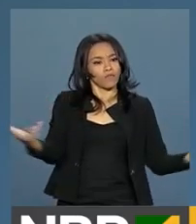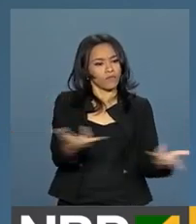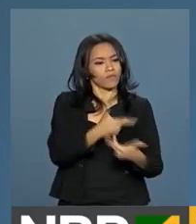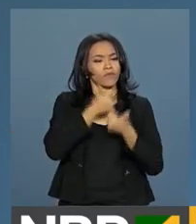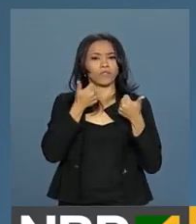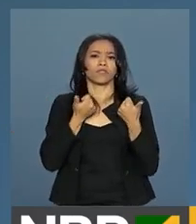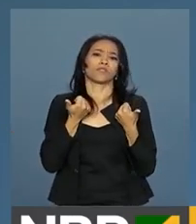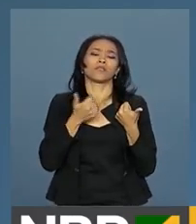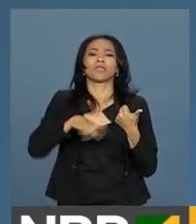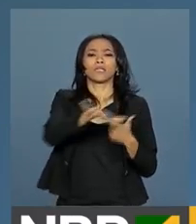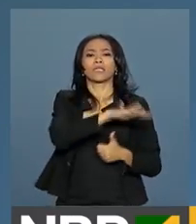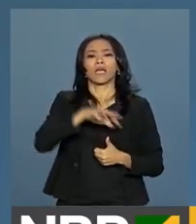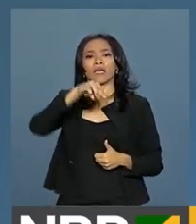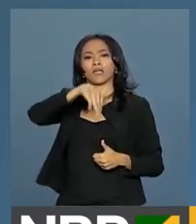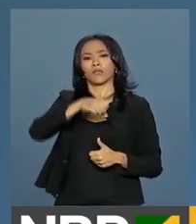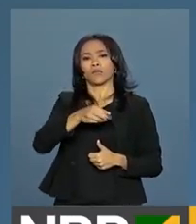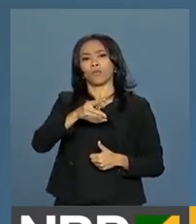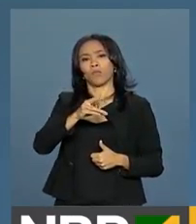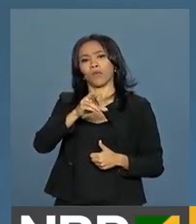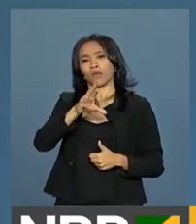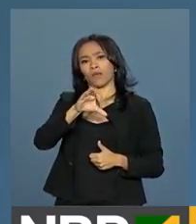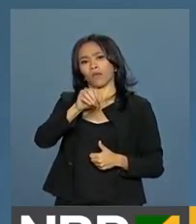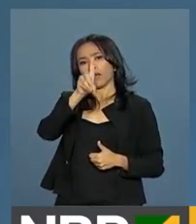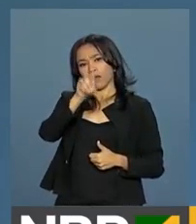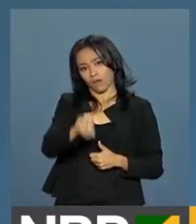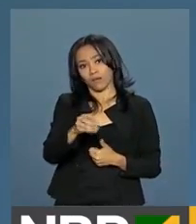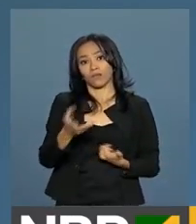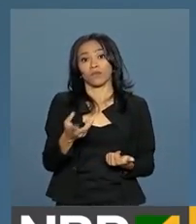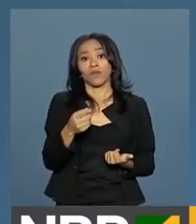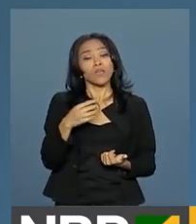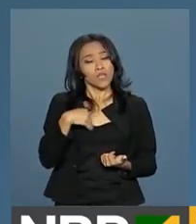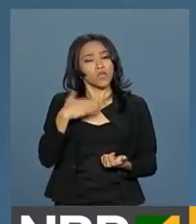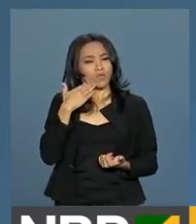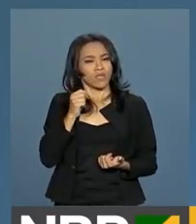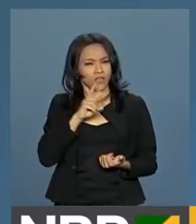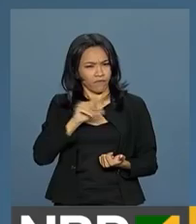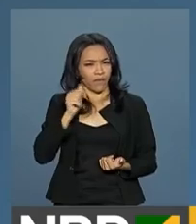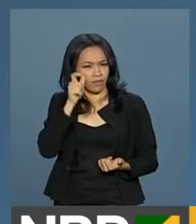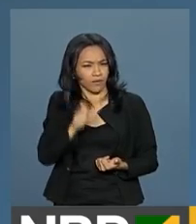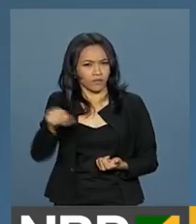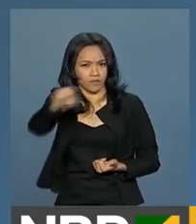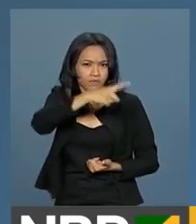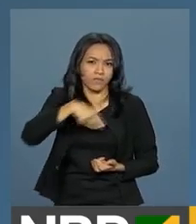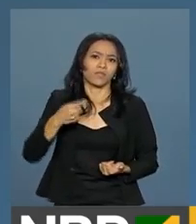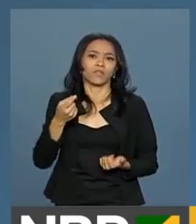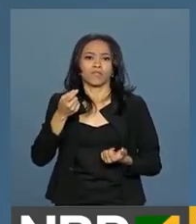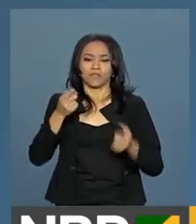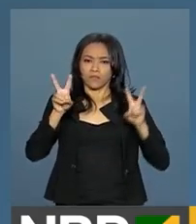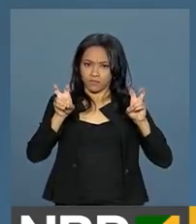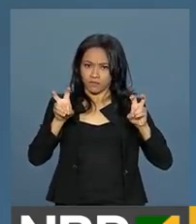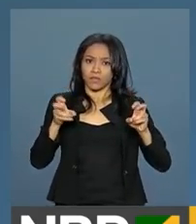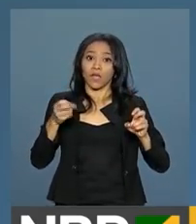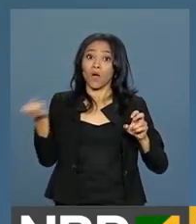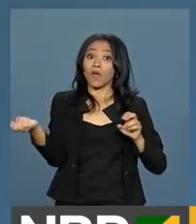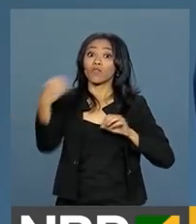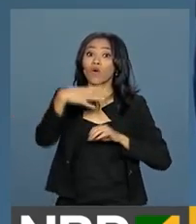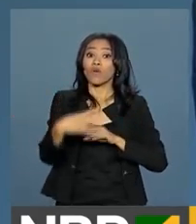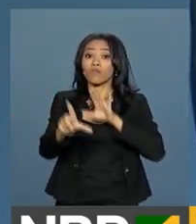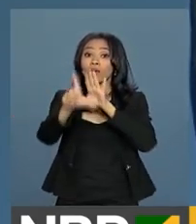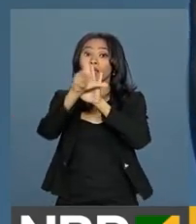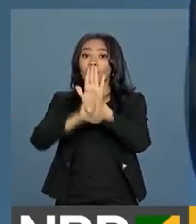eu me refiro por exemplo e vai lançar muitos senhores e senhoras a nova lei do pré-sal